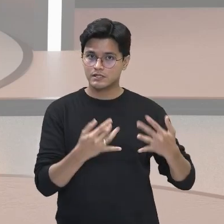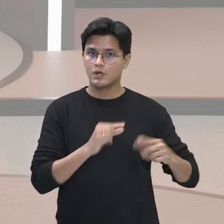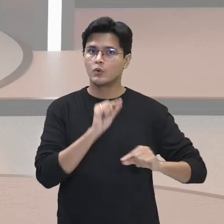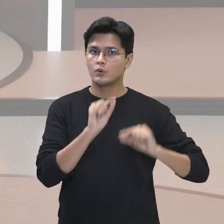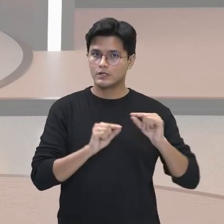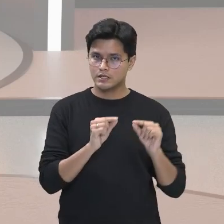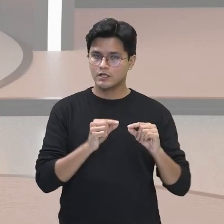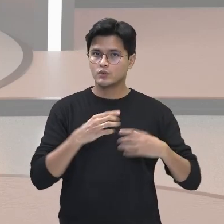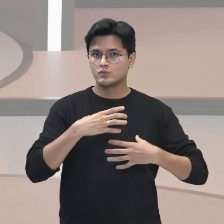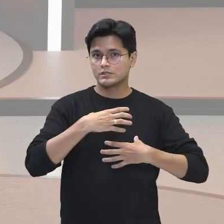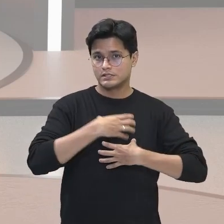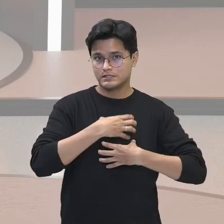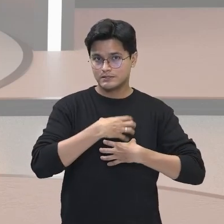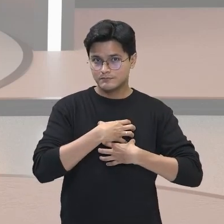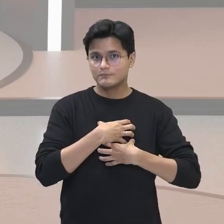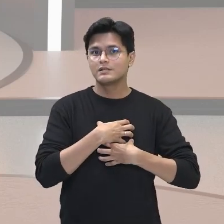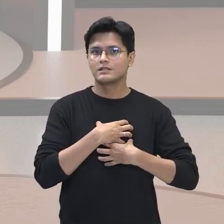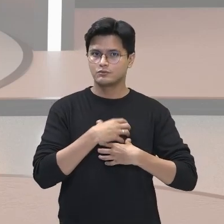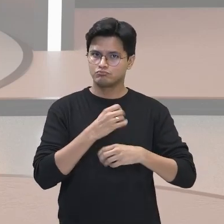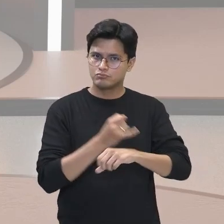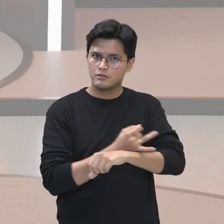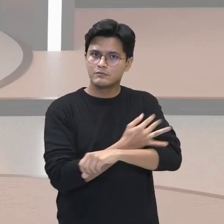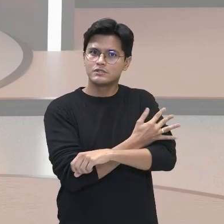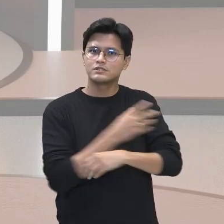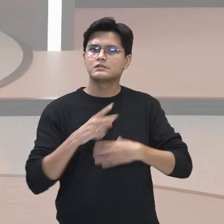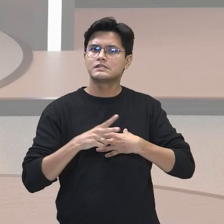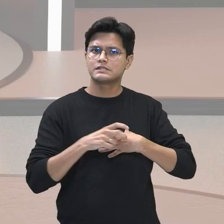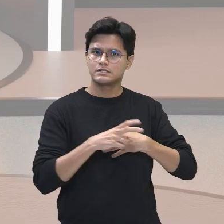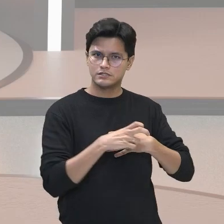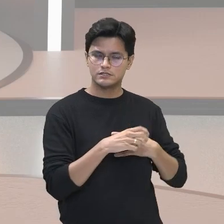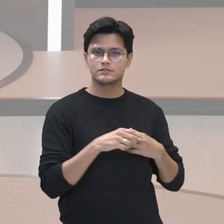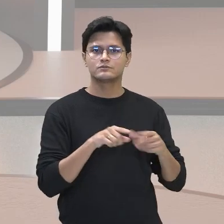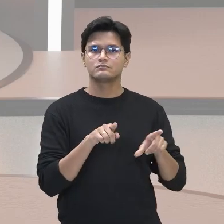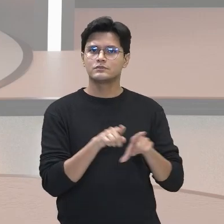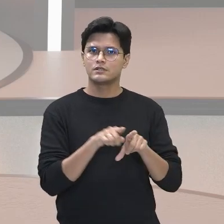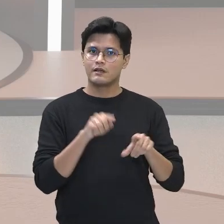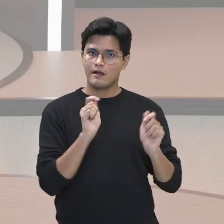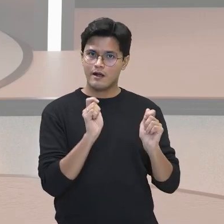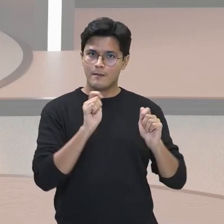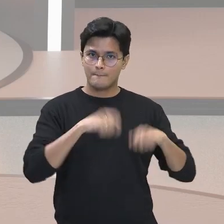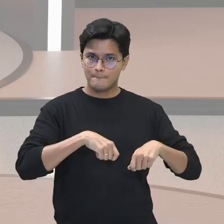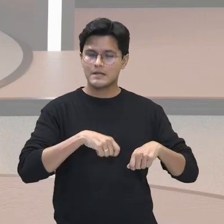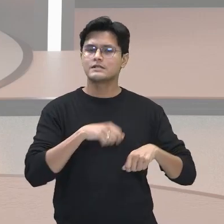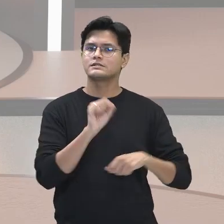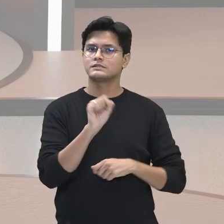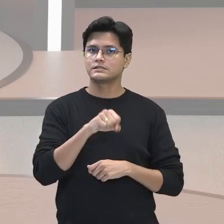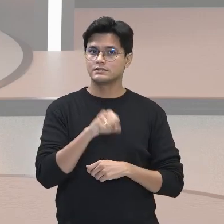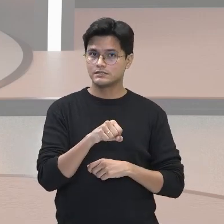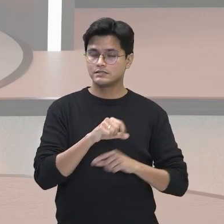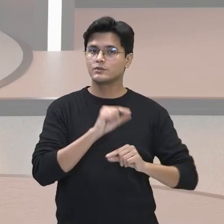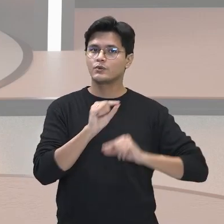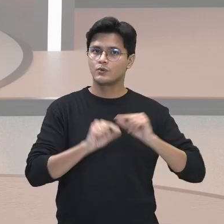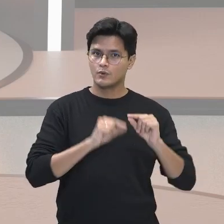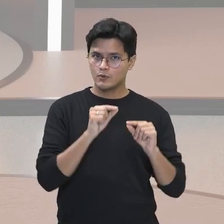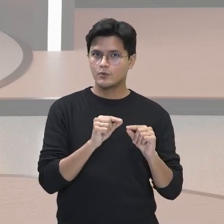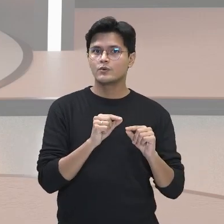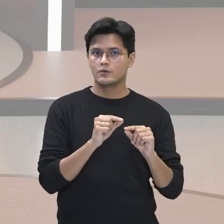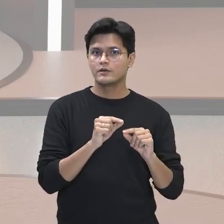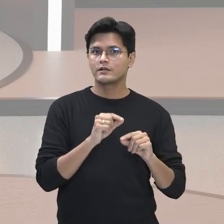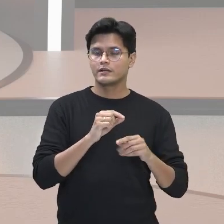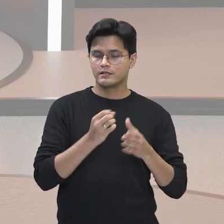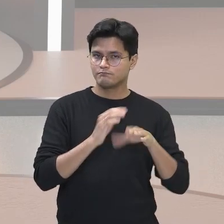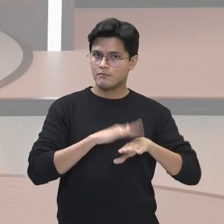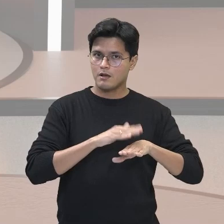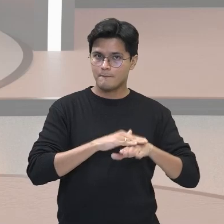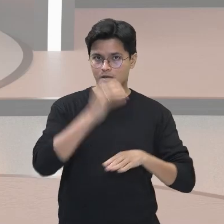Ou seja, as nossas emoções, os nossos sentidos, eles são capazes sim de trazer um conhecimento também.